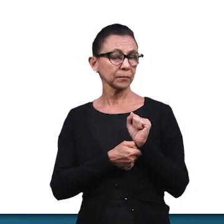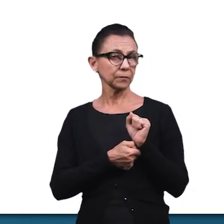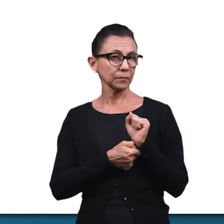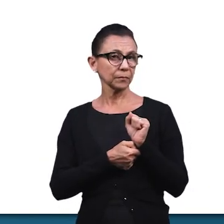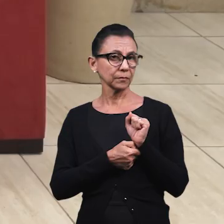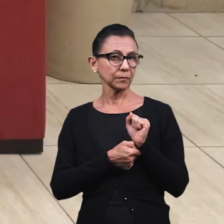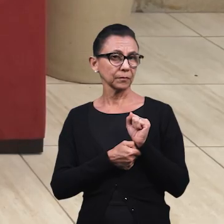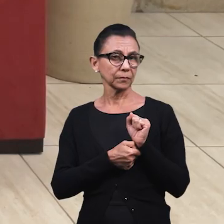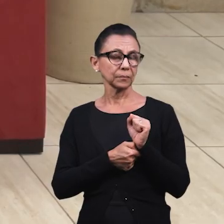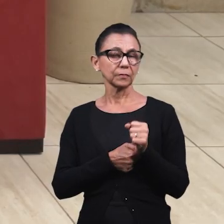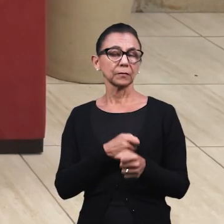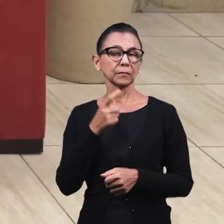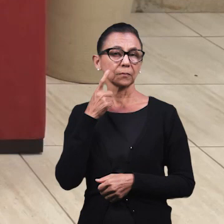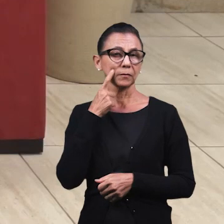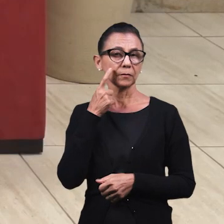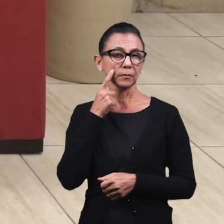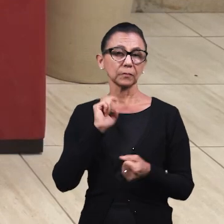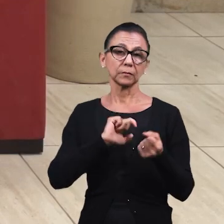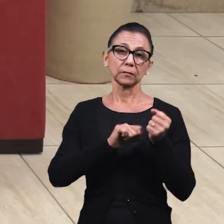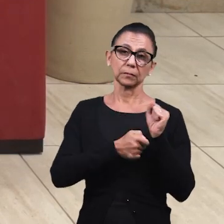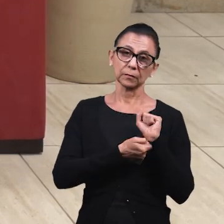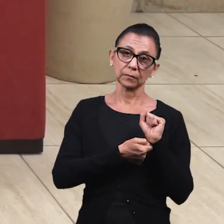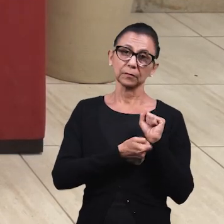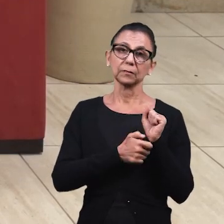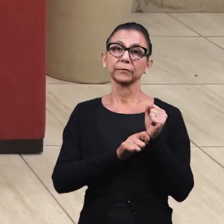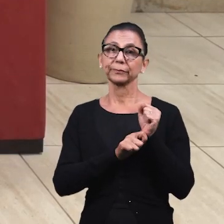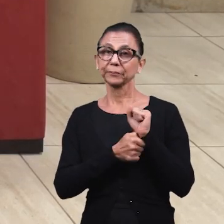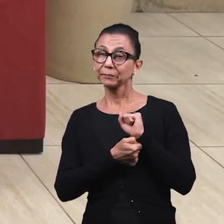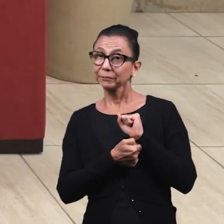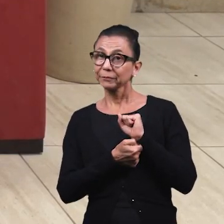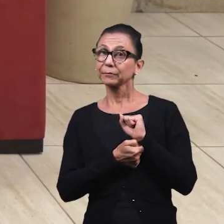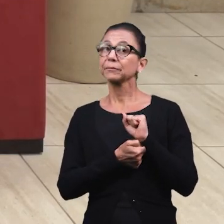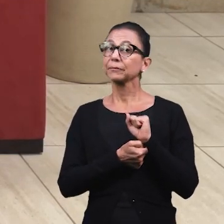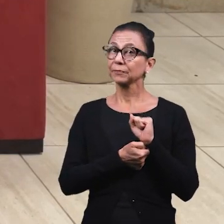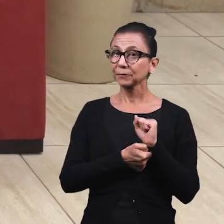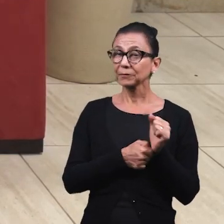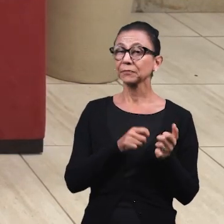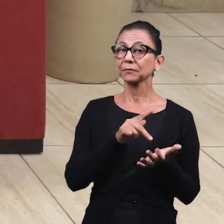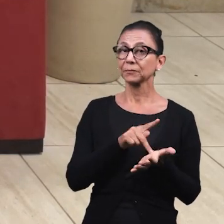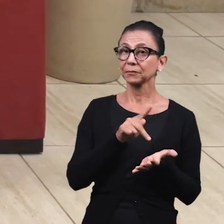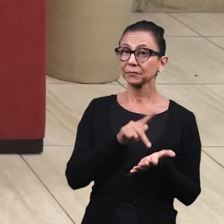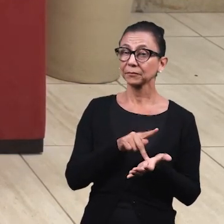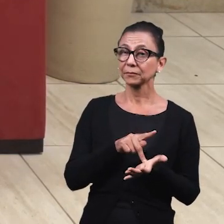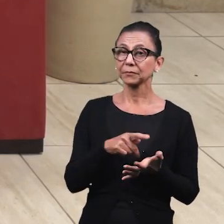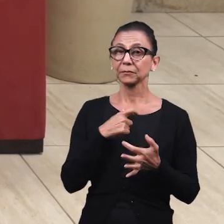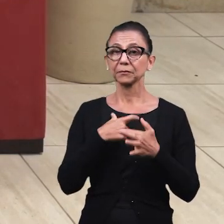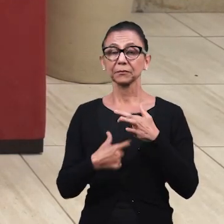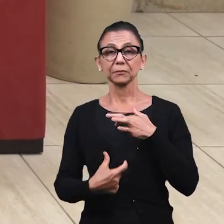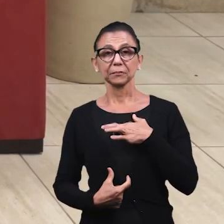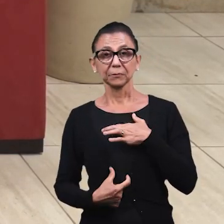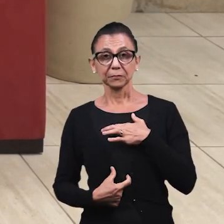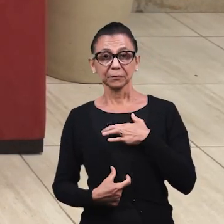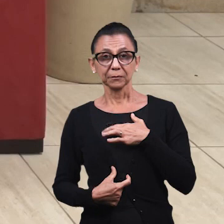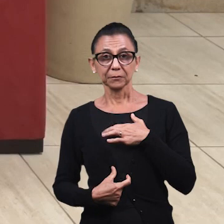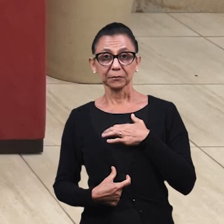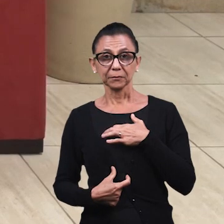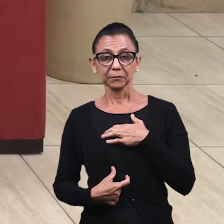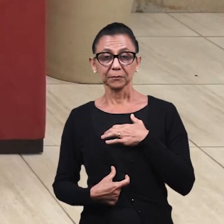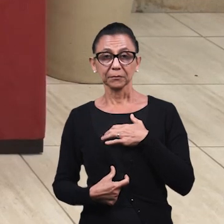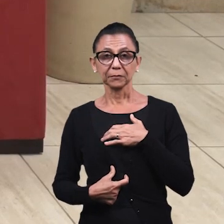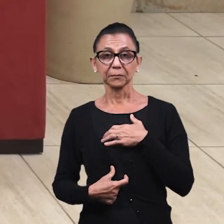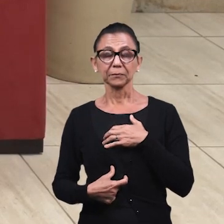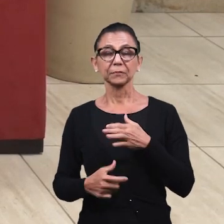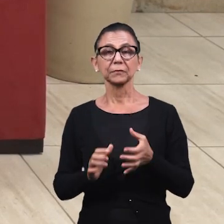ouvido falar muito nesses dias sobre o mistério, não é verdade? As respostas: o obreiro Daniel Nogueira, de João Pessoa,